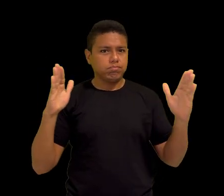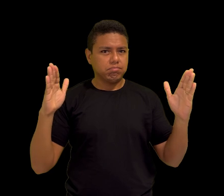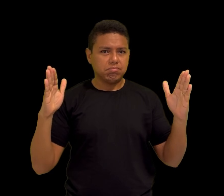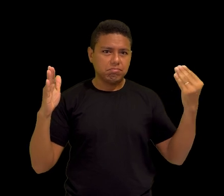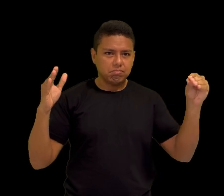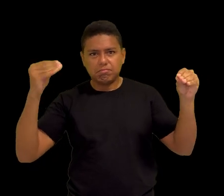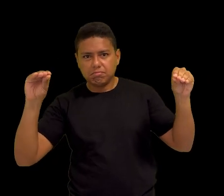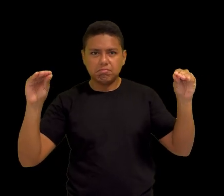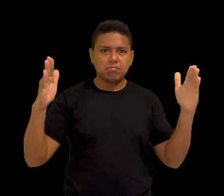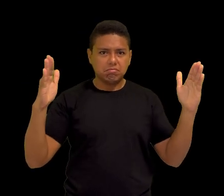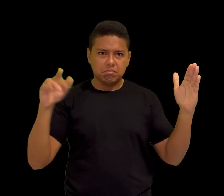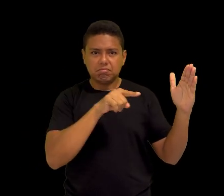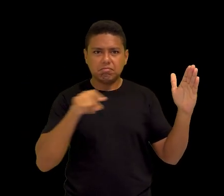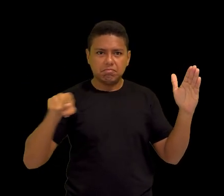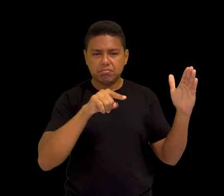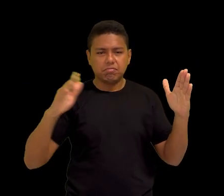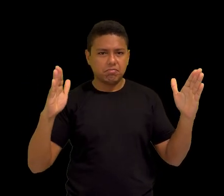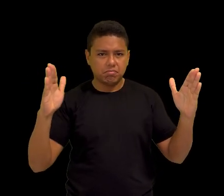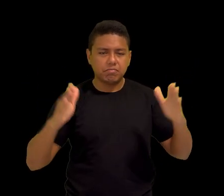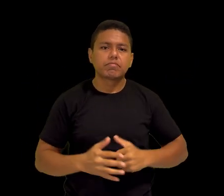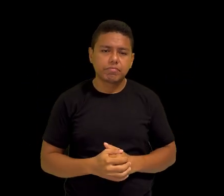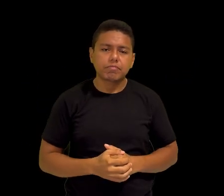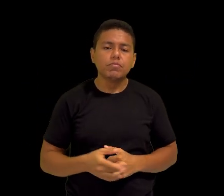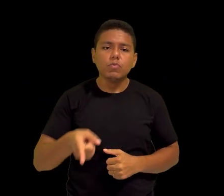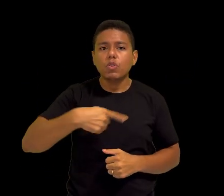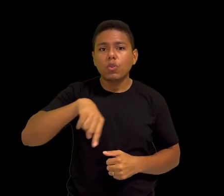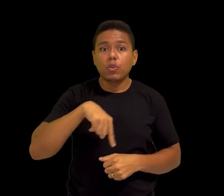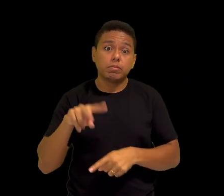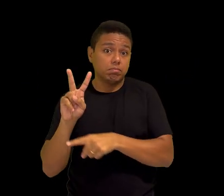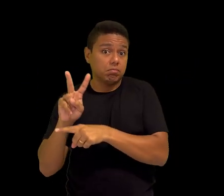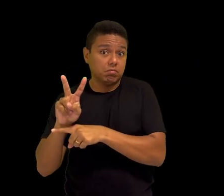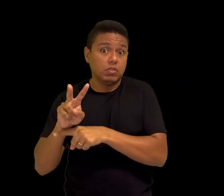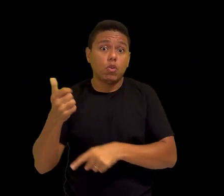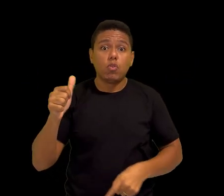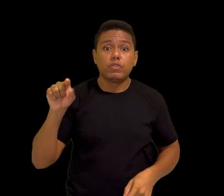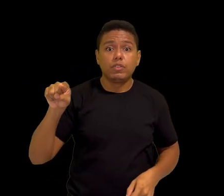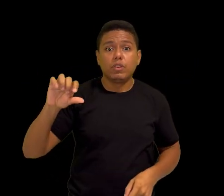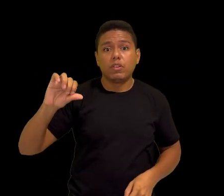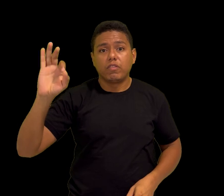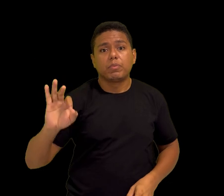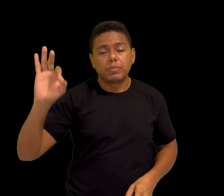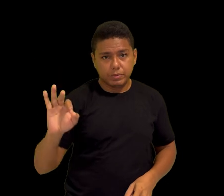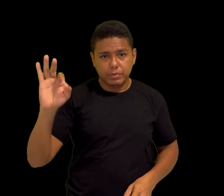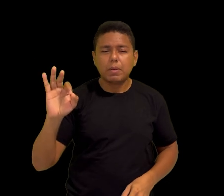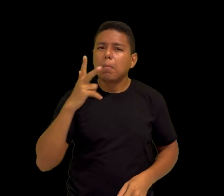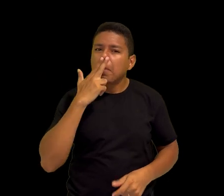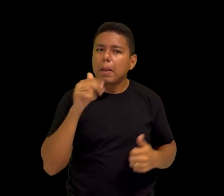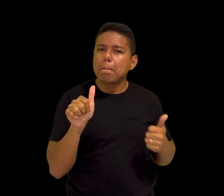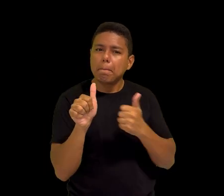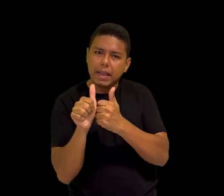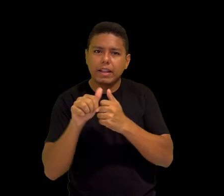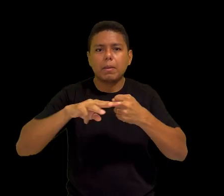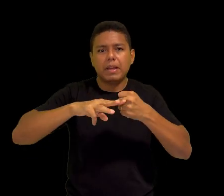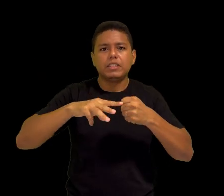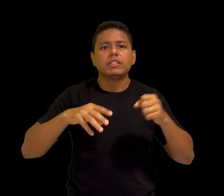Dentro desse intervalo aqui. Mas a estimativa pontual é de 11,9%, muito próxima da média nacional.